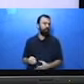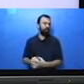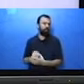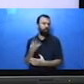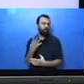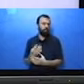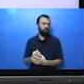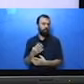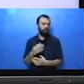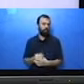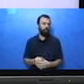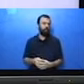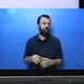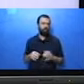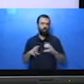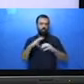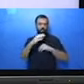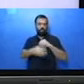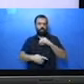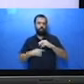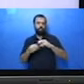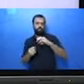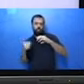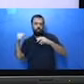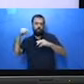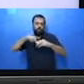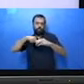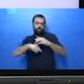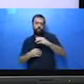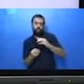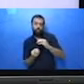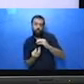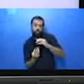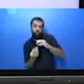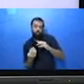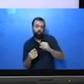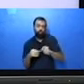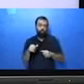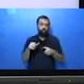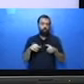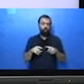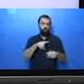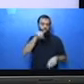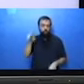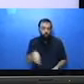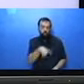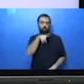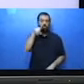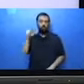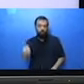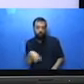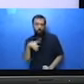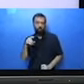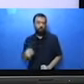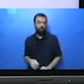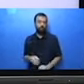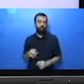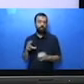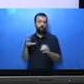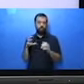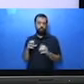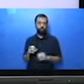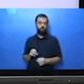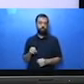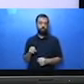principalmente de atividades internas do planeta Terra e de vários ciclos climáticos. Então nós temos